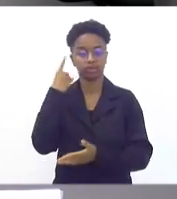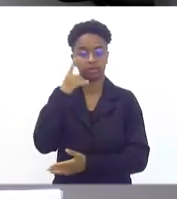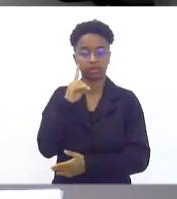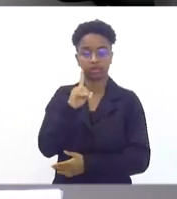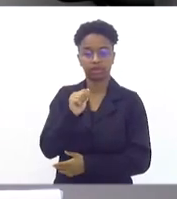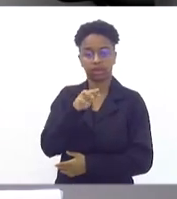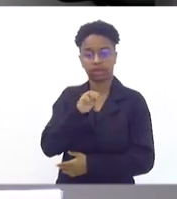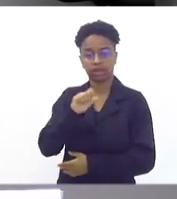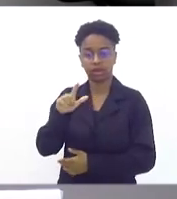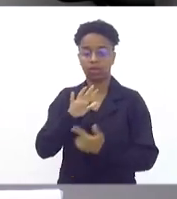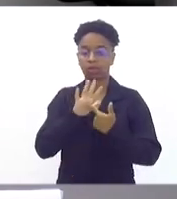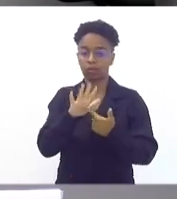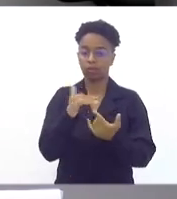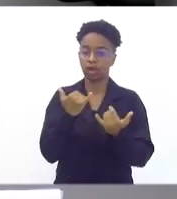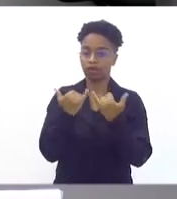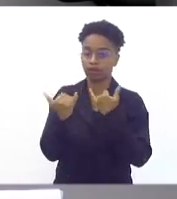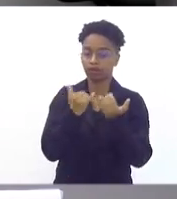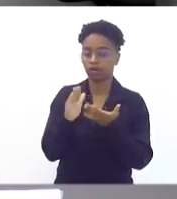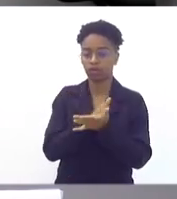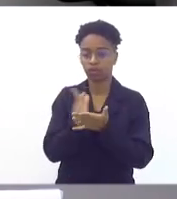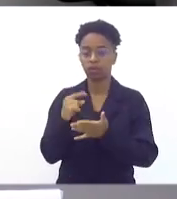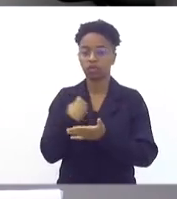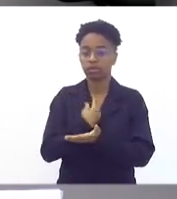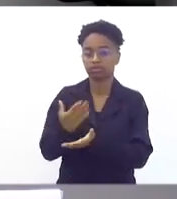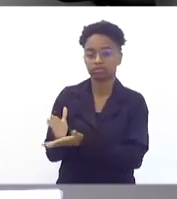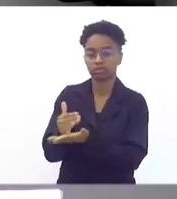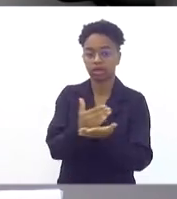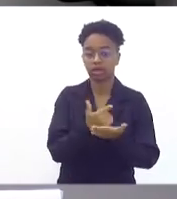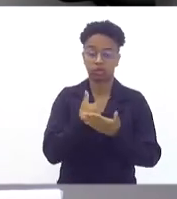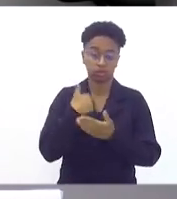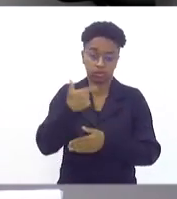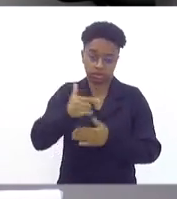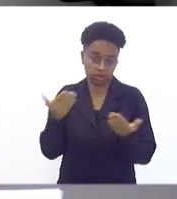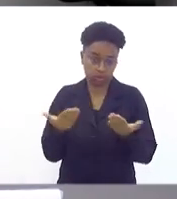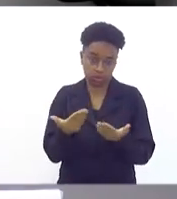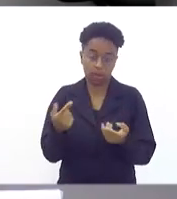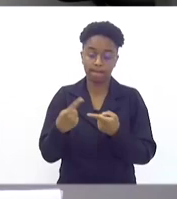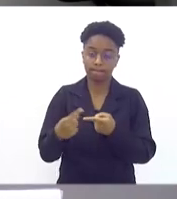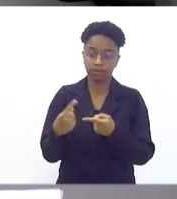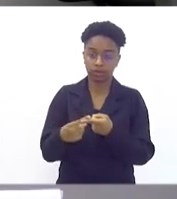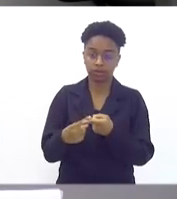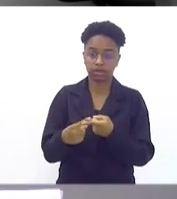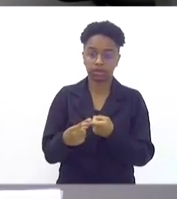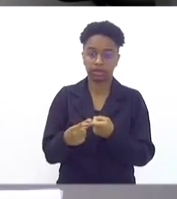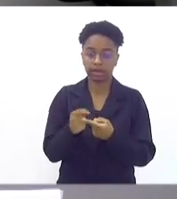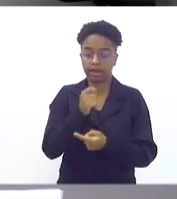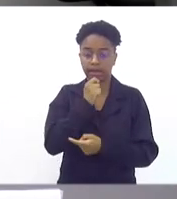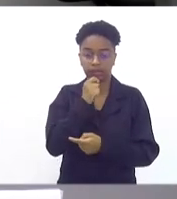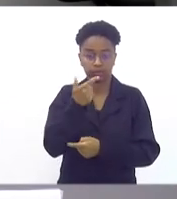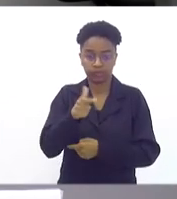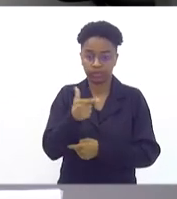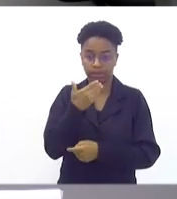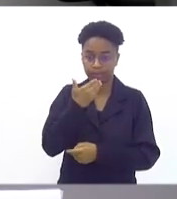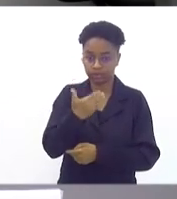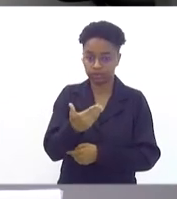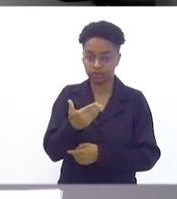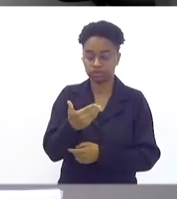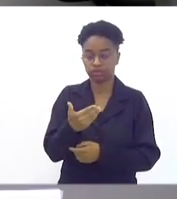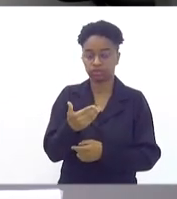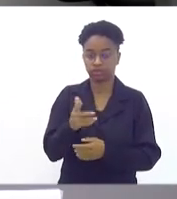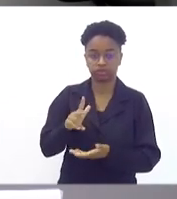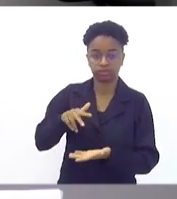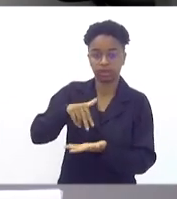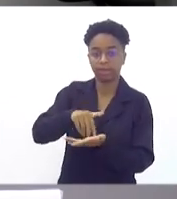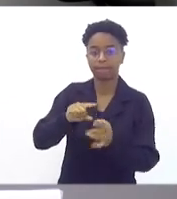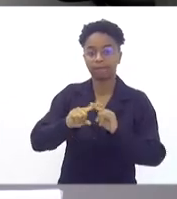alguns dados a gente está levantando essas informações não trouxe hoje porque não havia esse pedido de convocação mas a gente já tem algumas coisas